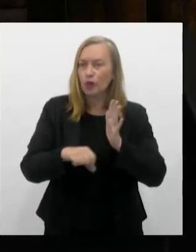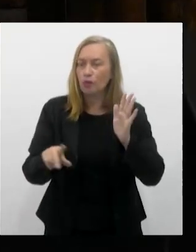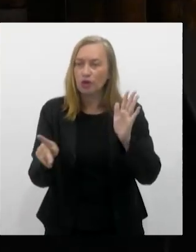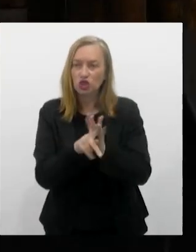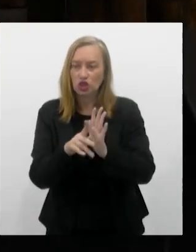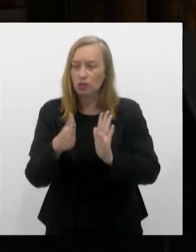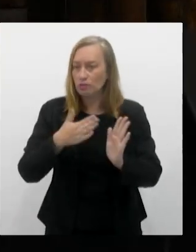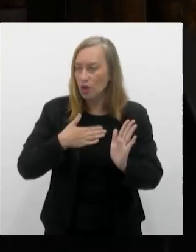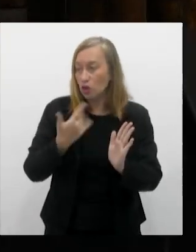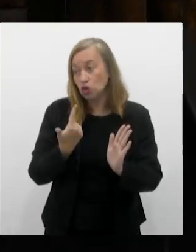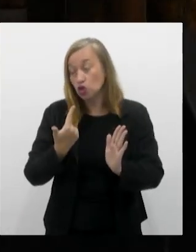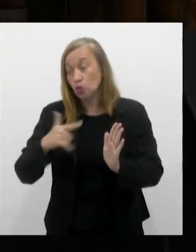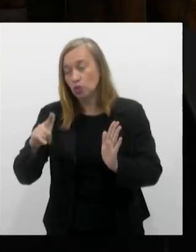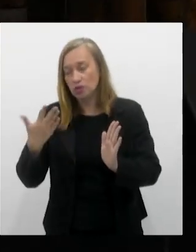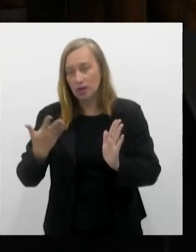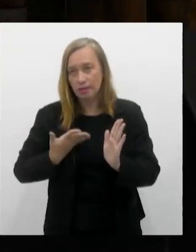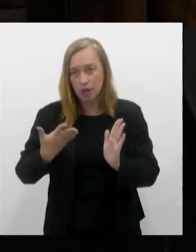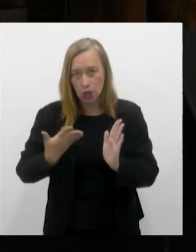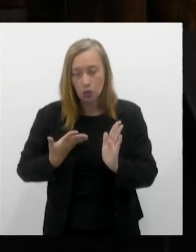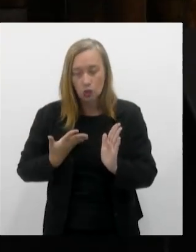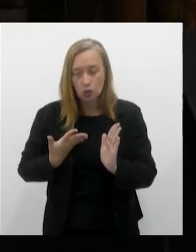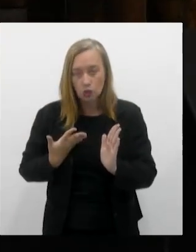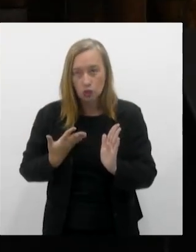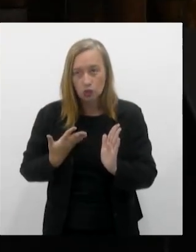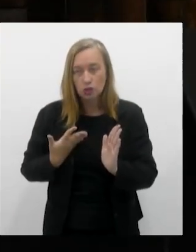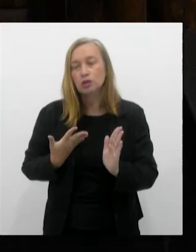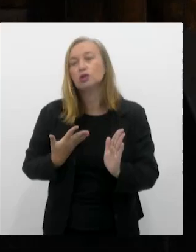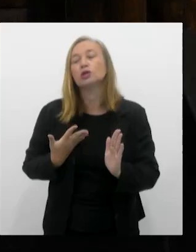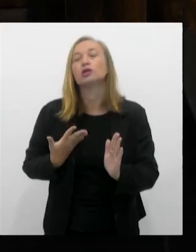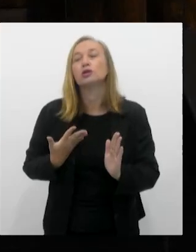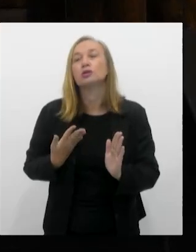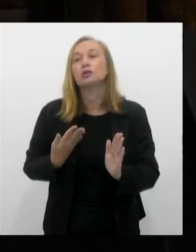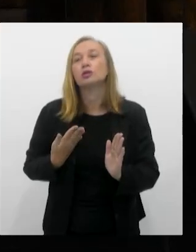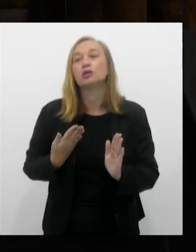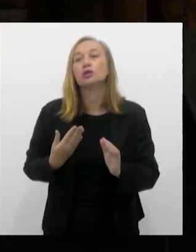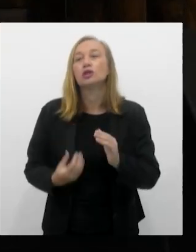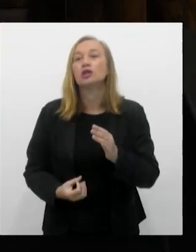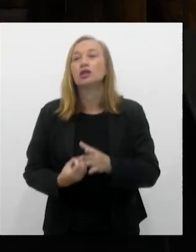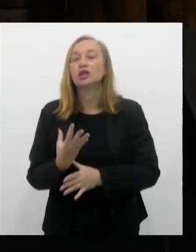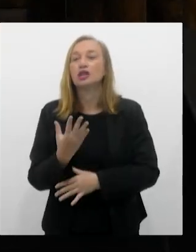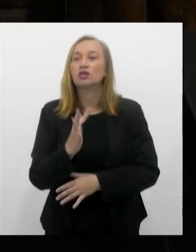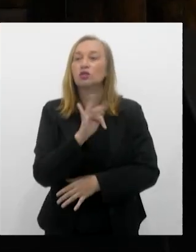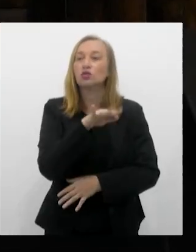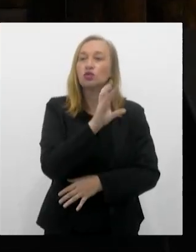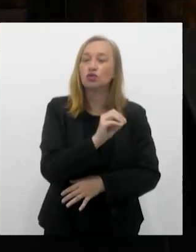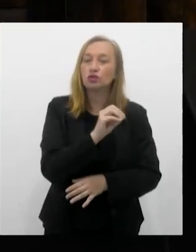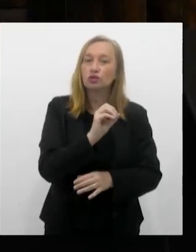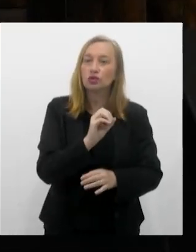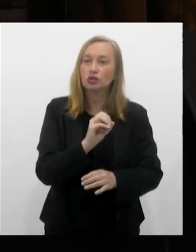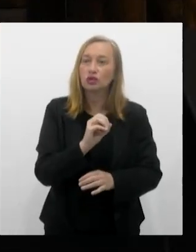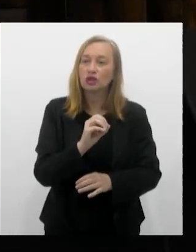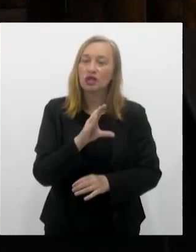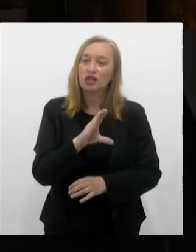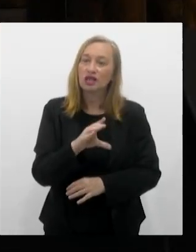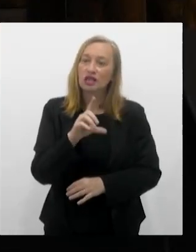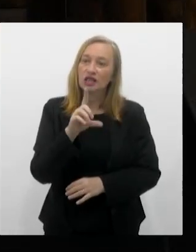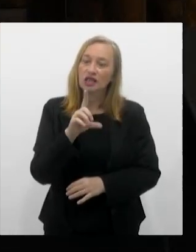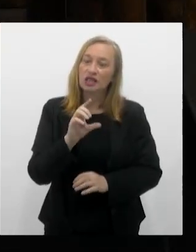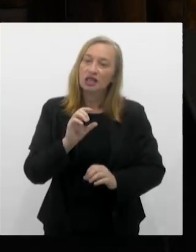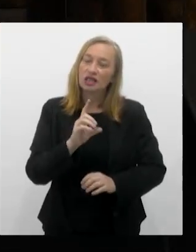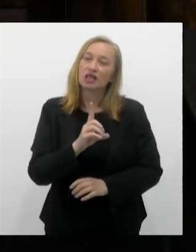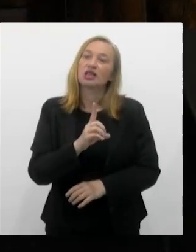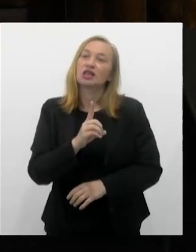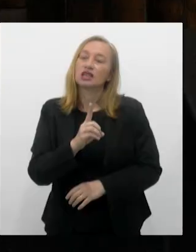autoria, mas com coautoria praticamente com quase toda a casa, criando o Fundo de Defesa Civil, que é exatamente para fazer